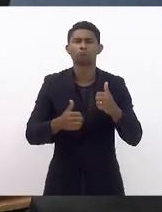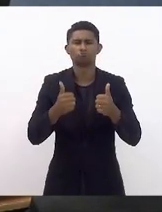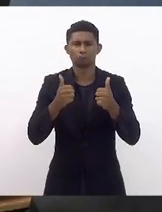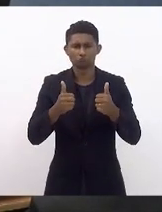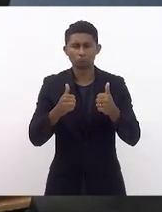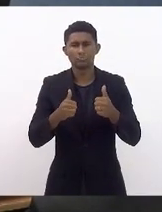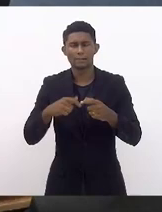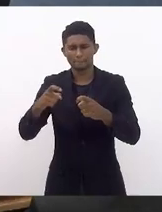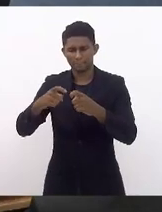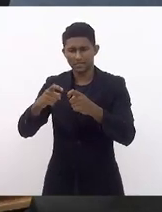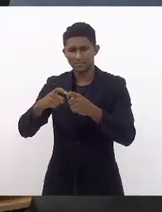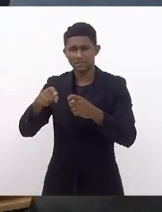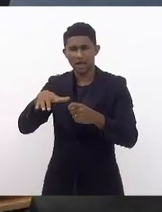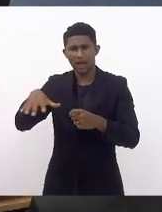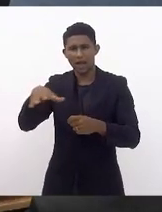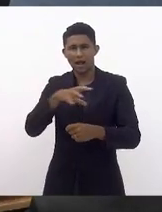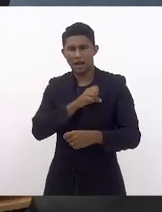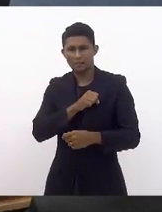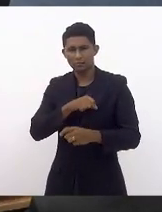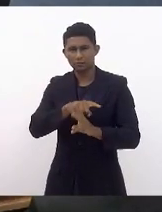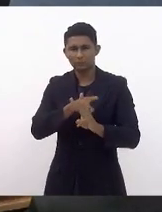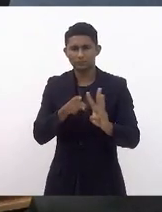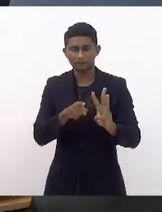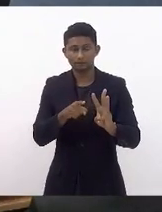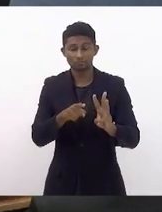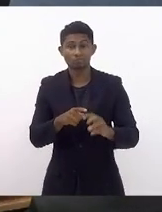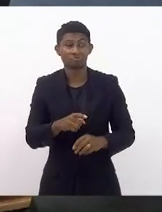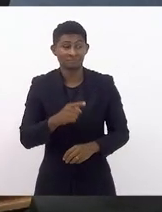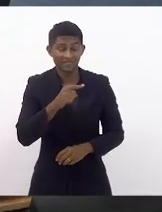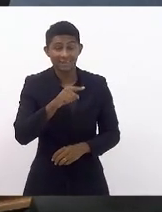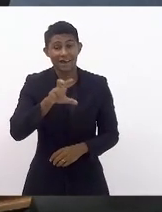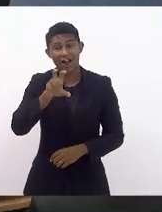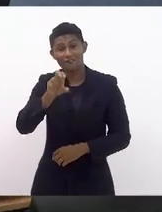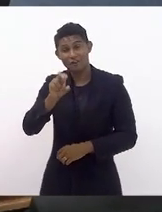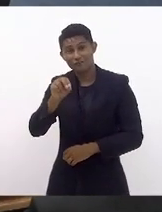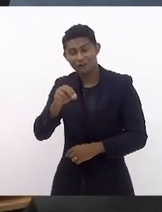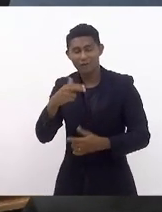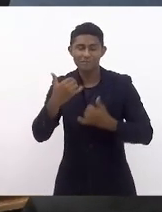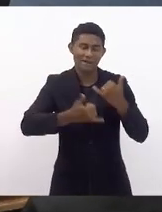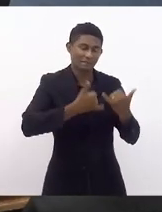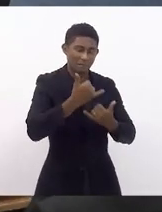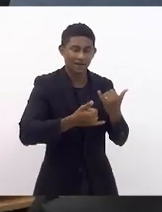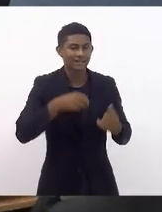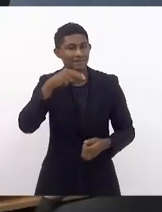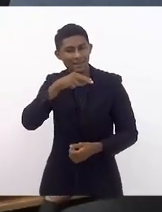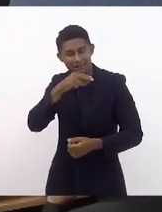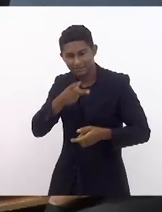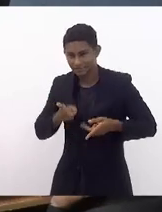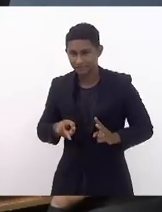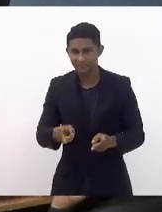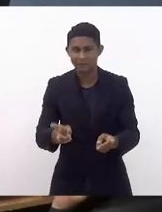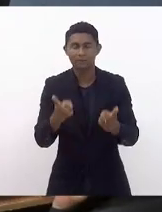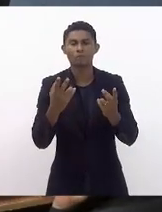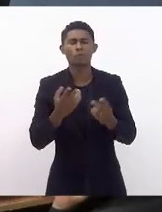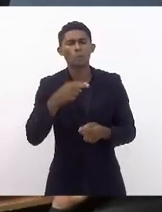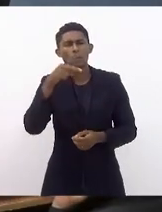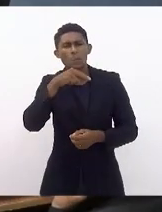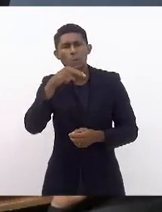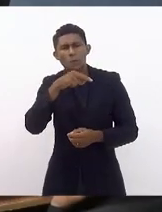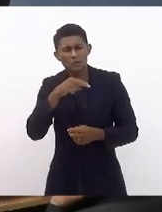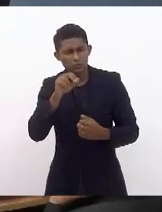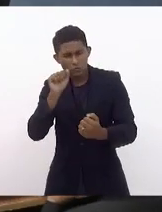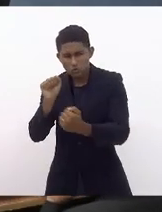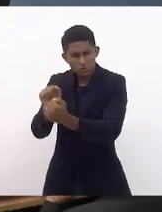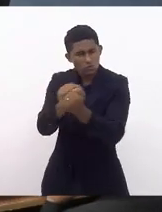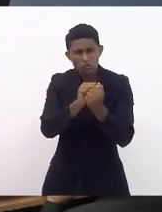medicina. É o avô mais divertido que os netos poderiam ter. Quando está com eles, é sempre motivo de